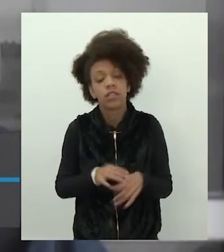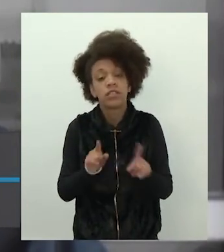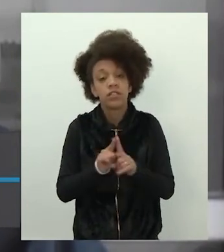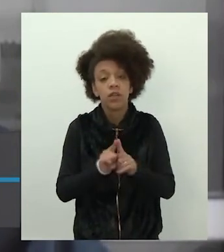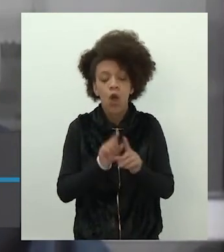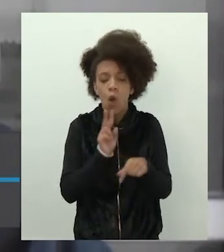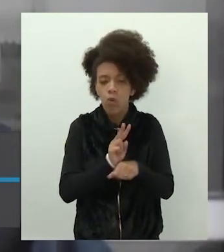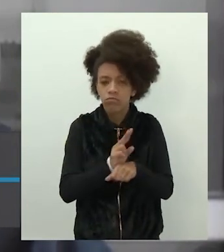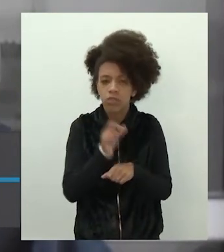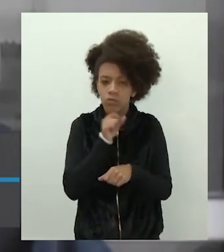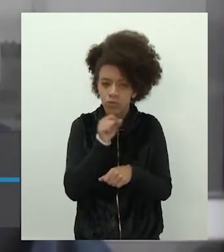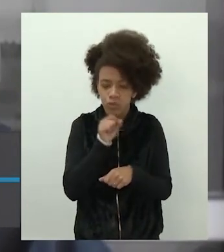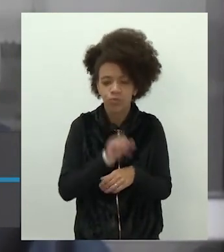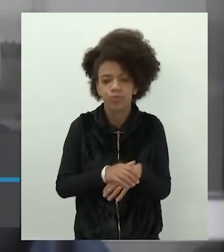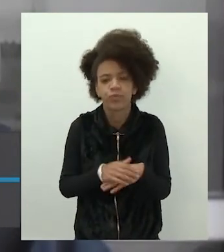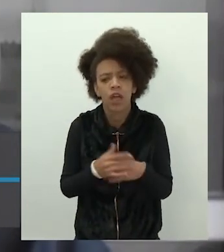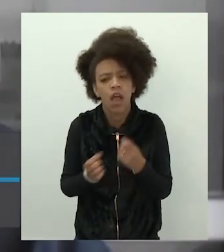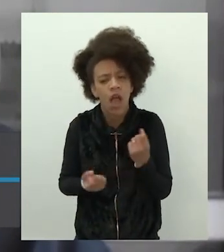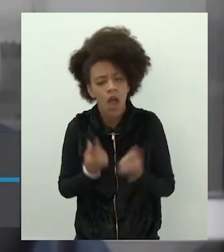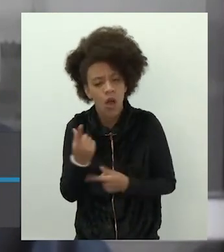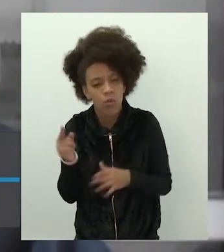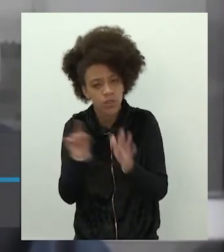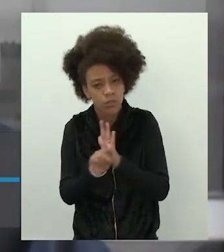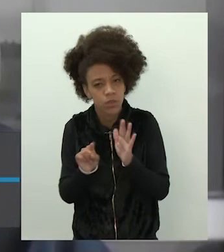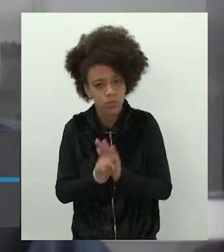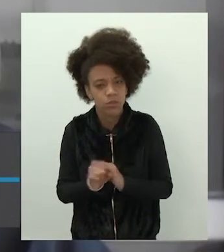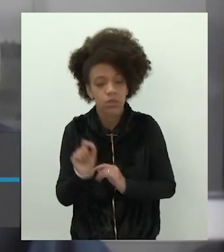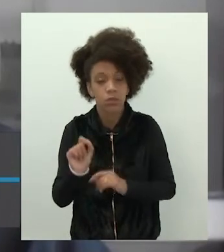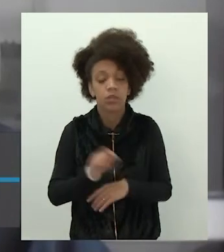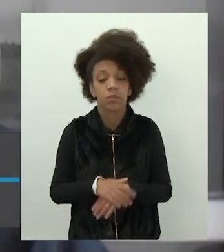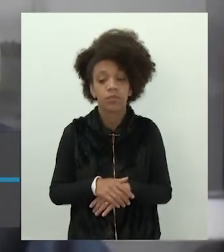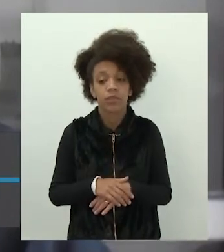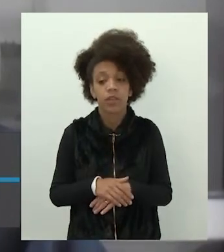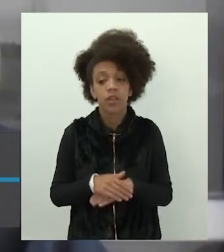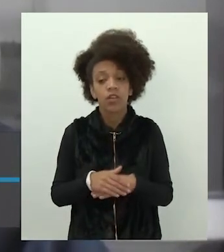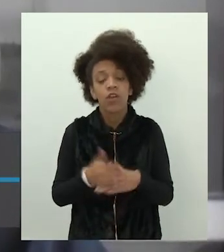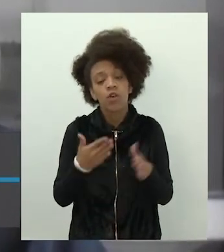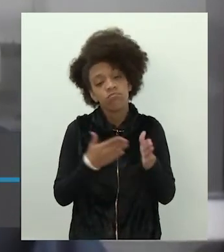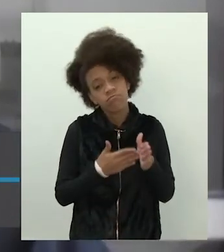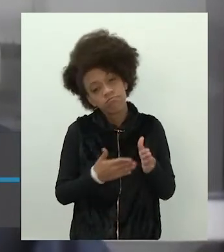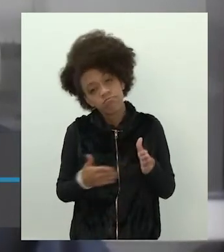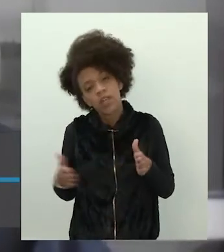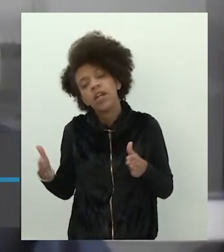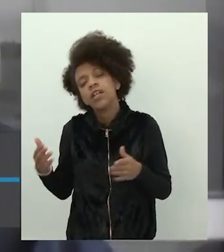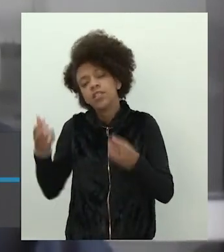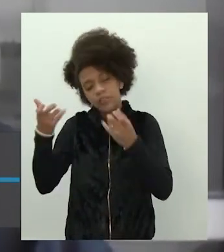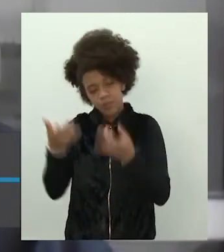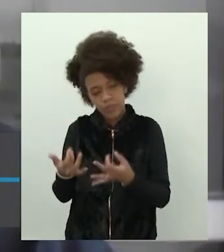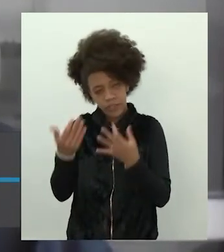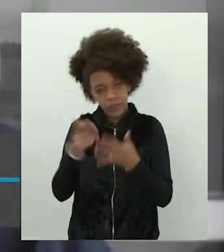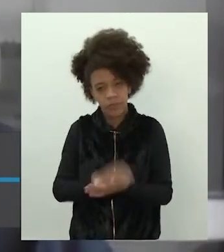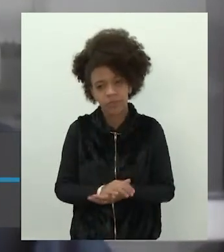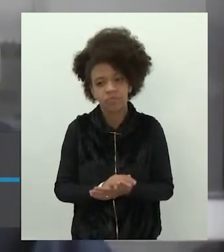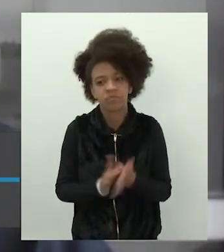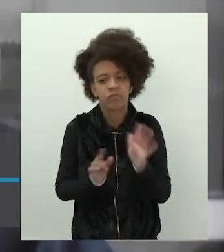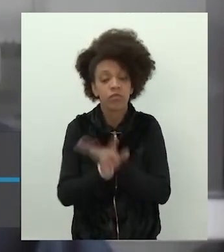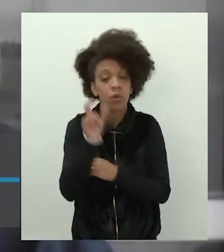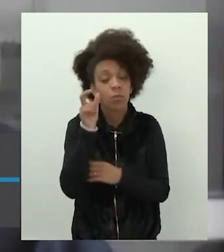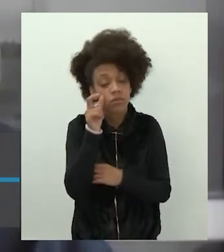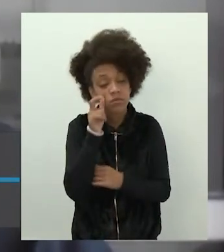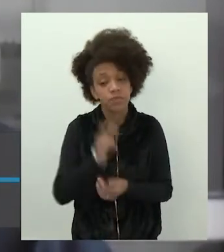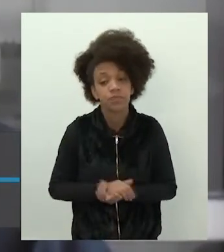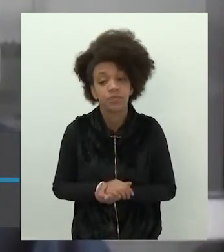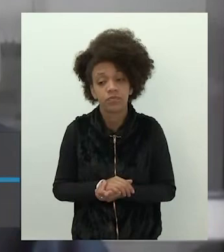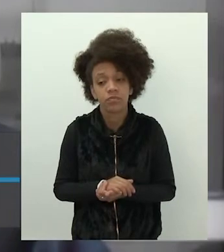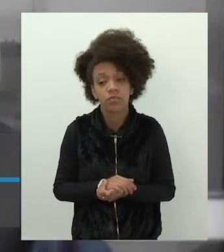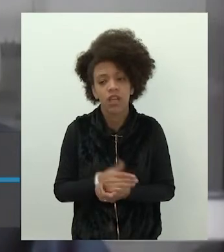Gerontologia. Eu tenho algumas questões aqui, vou passando e a senhora vai comentando sobre. É, uma pergunta interessante,